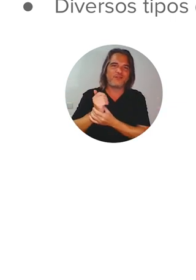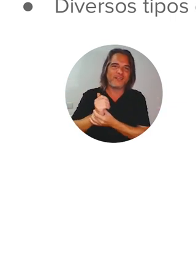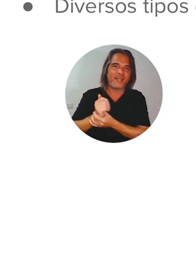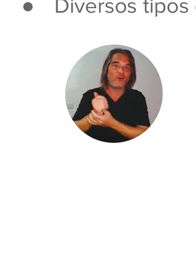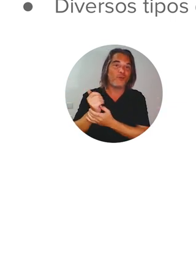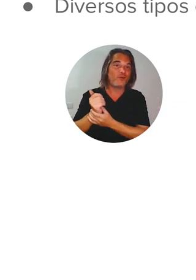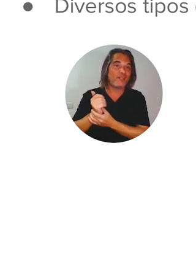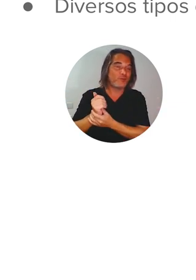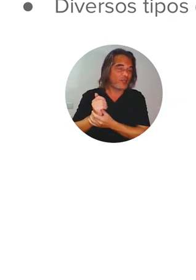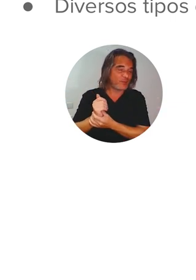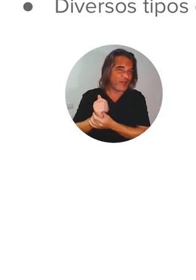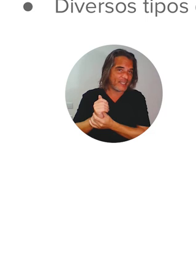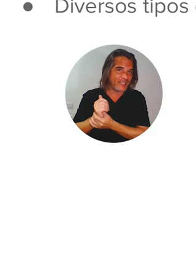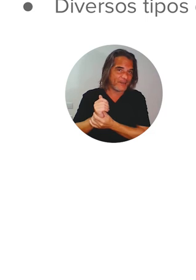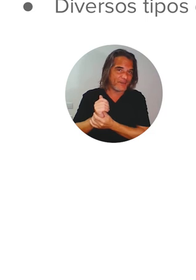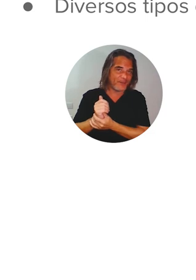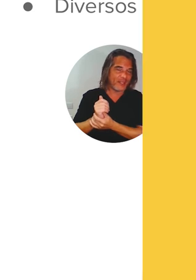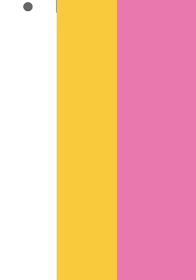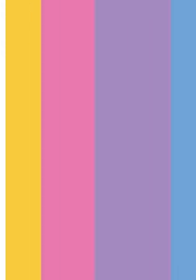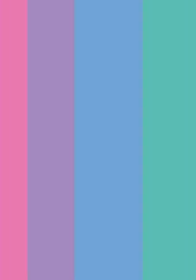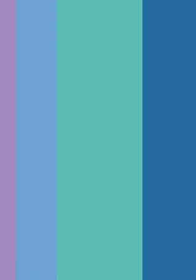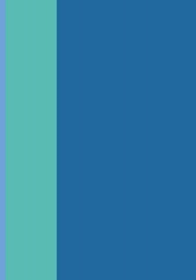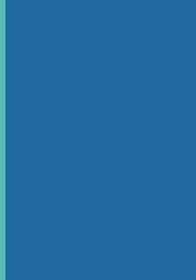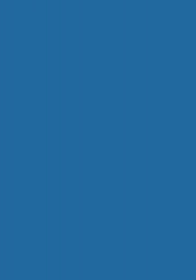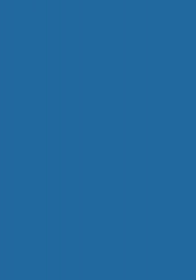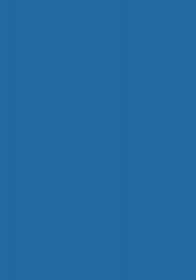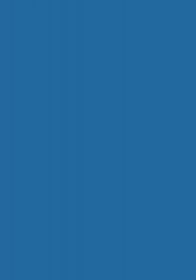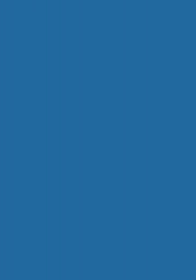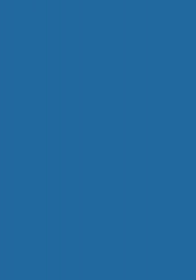você pode ficar um bom tempo olhando para ele.